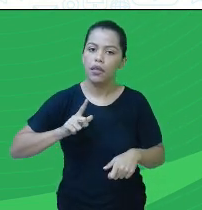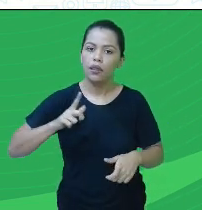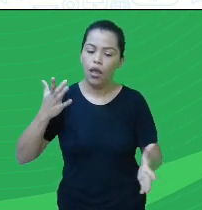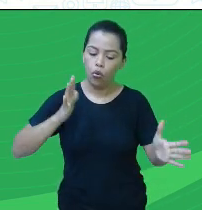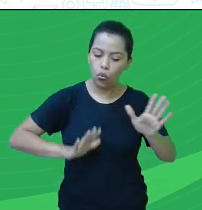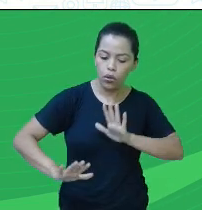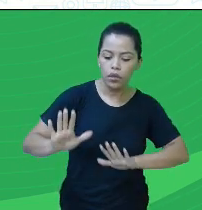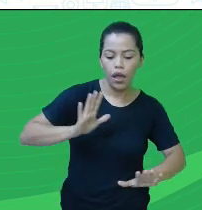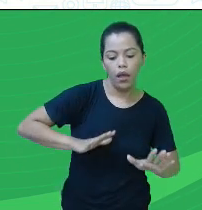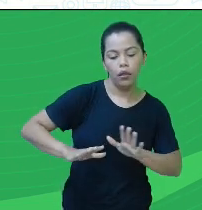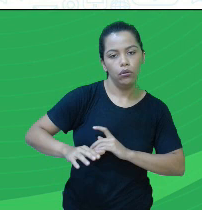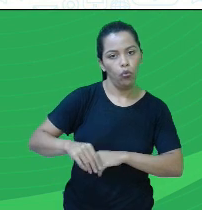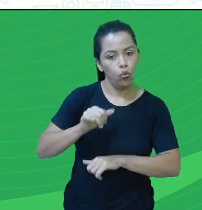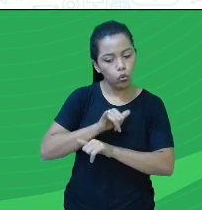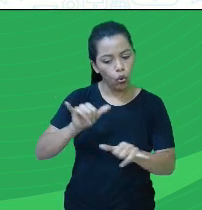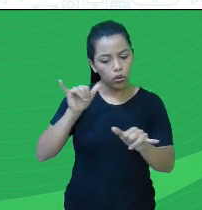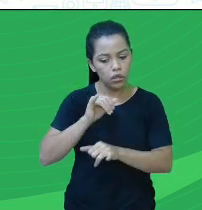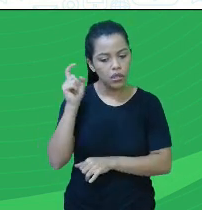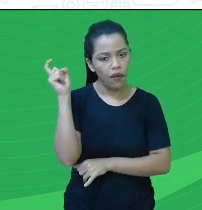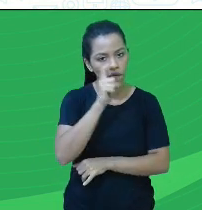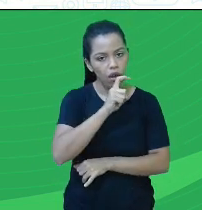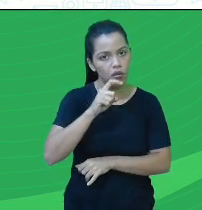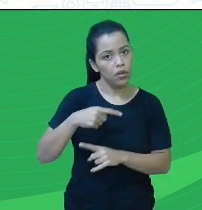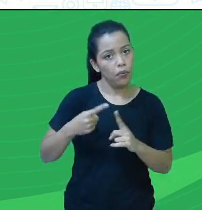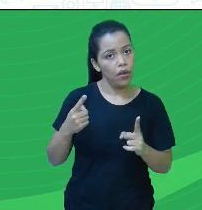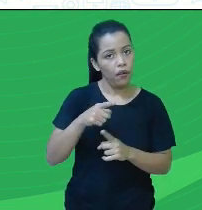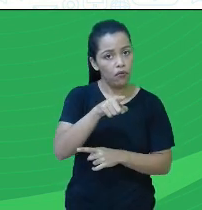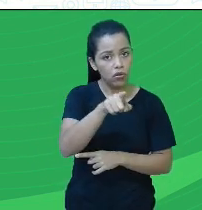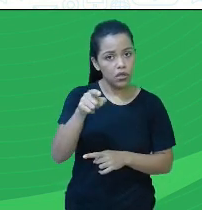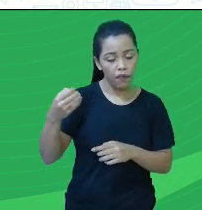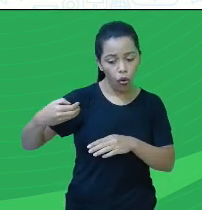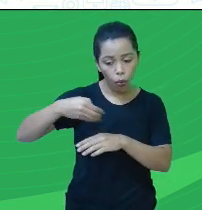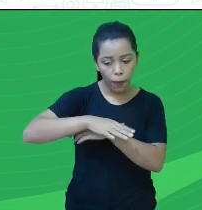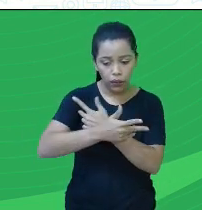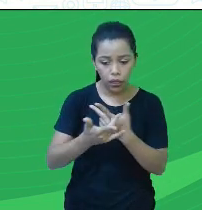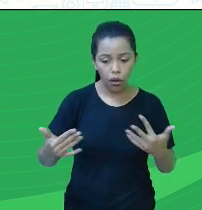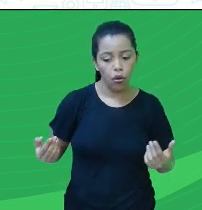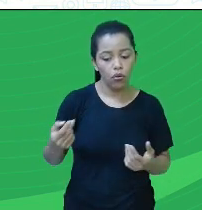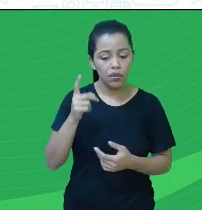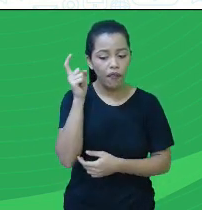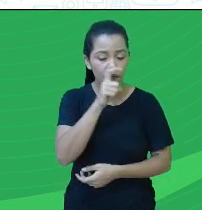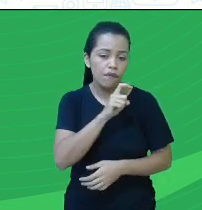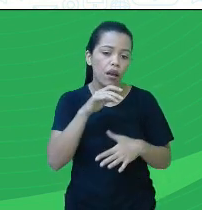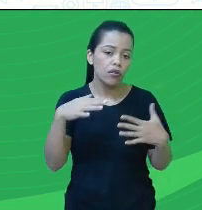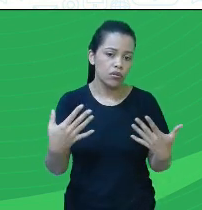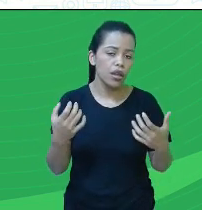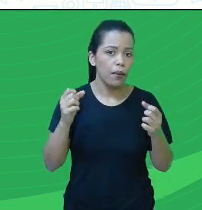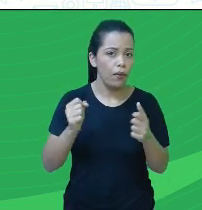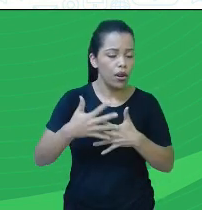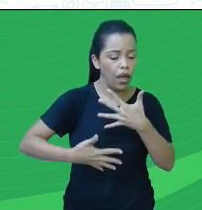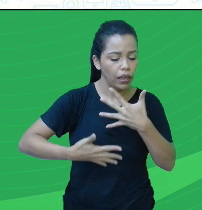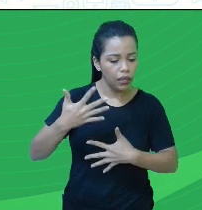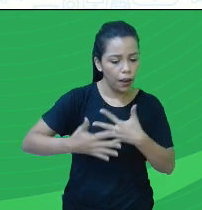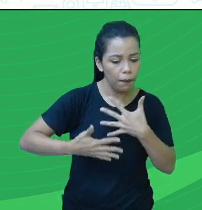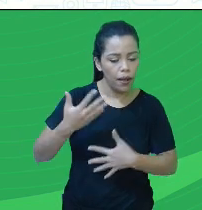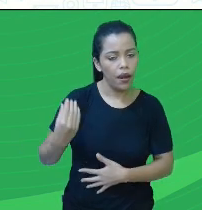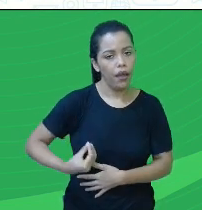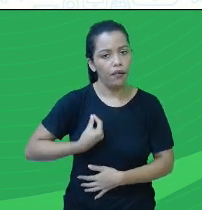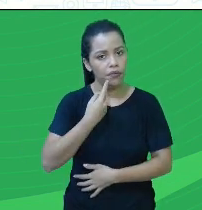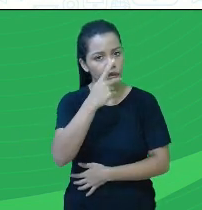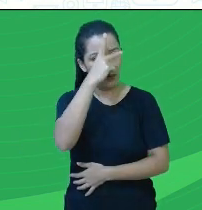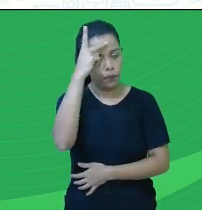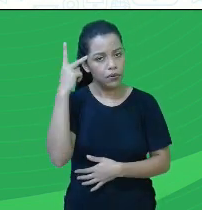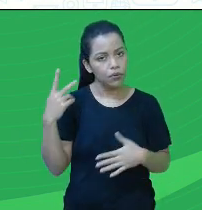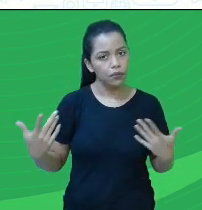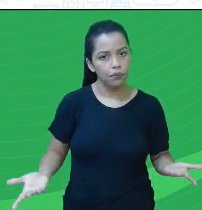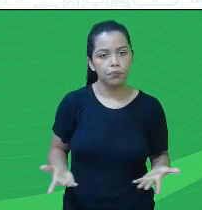para você não estar aí compartilhando algo que não é verdade e que pode vir até atrapalhar a vida das